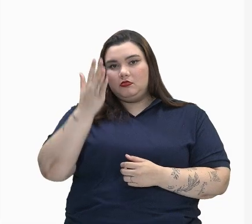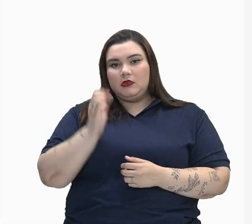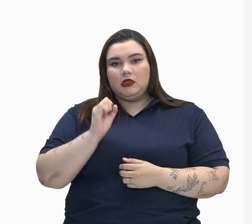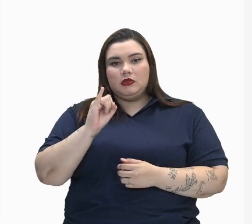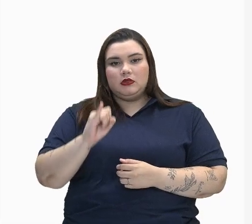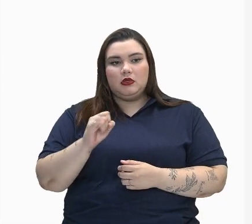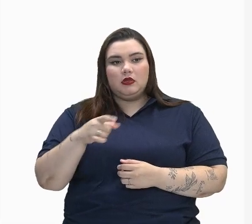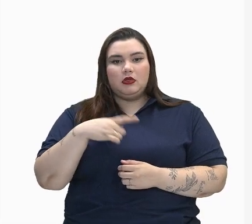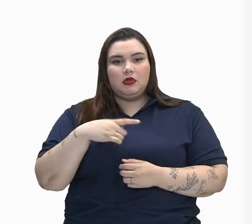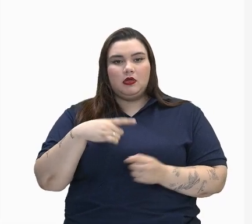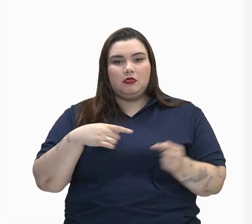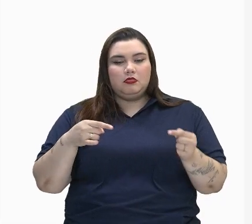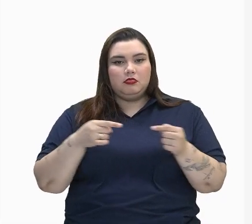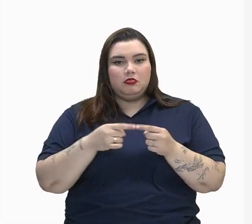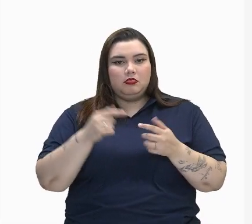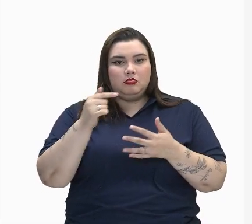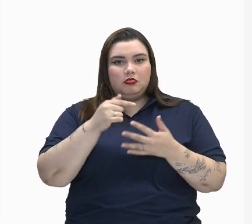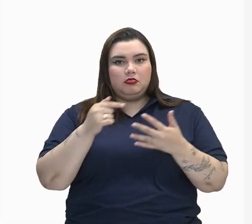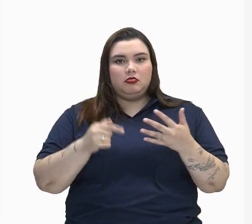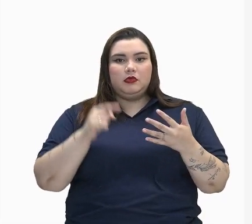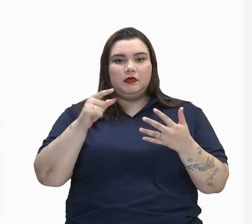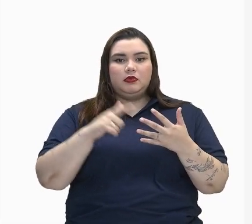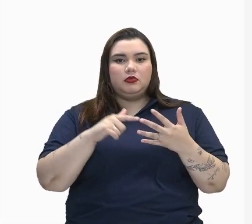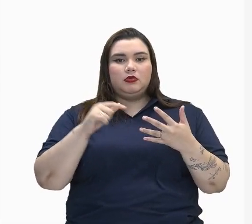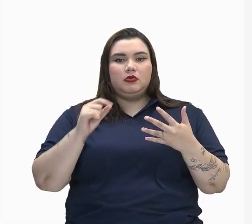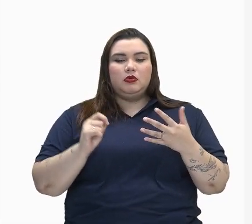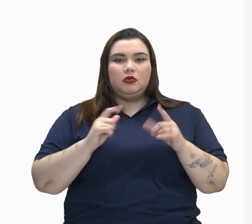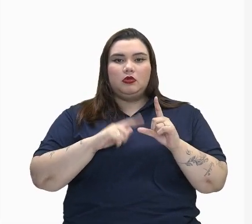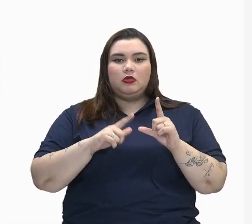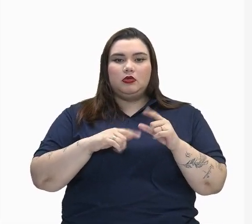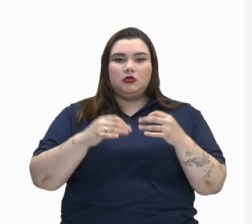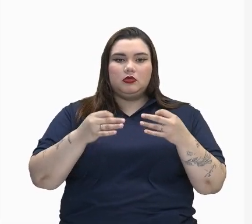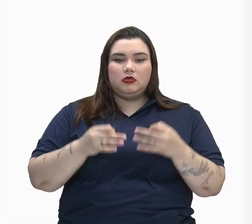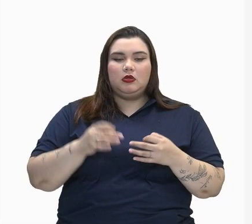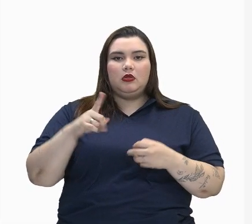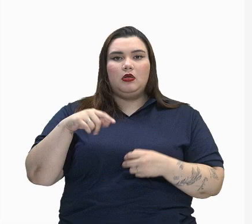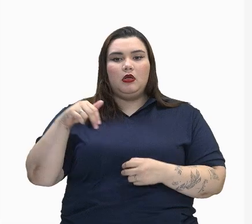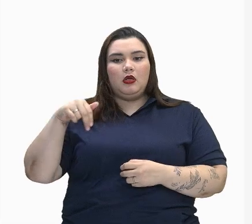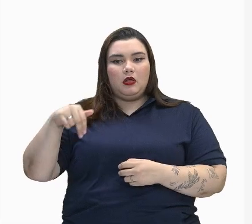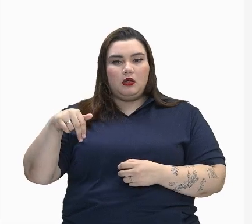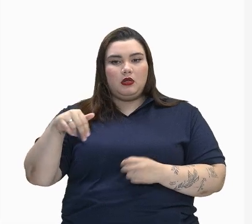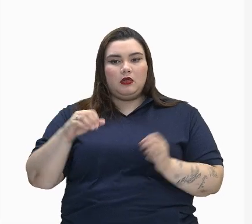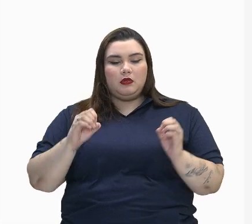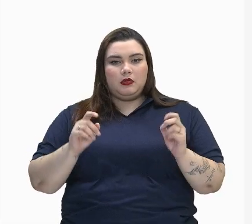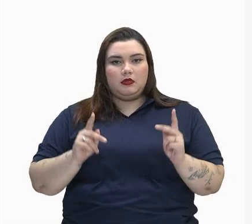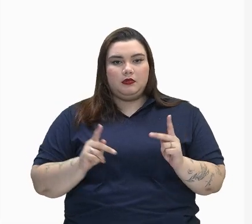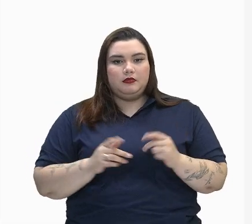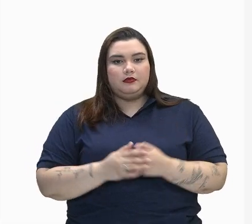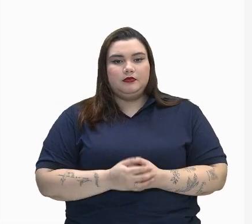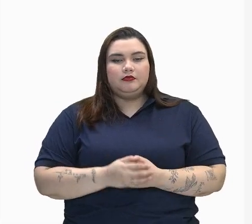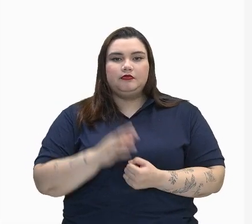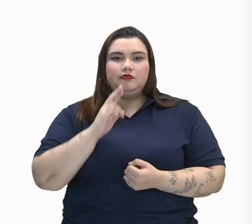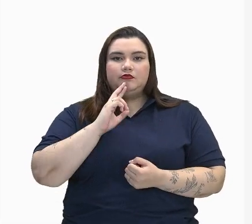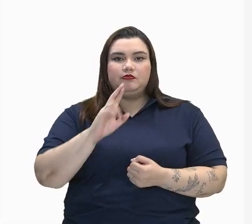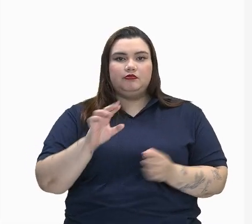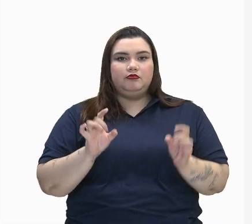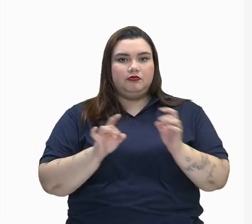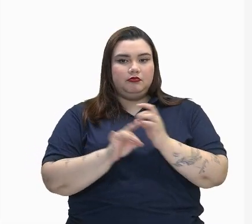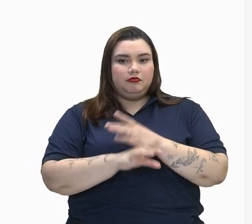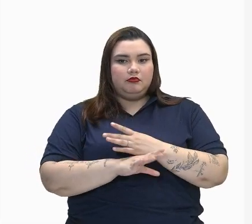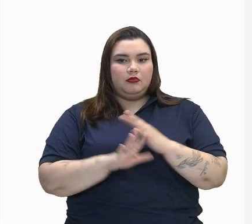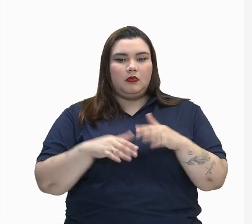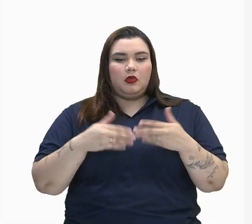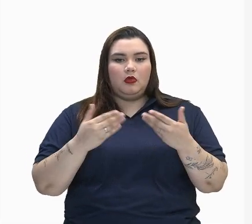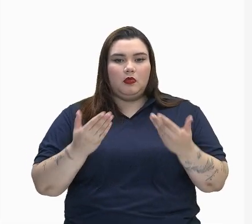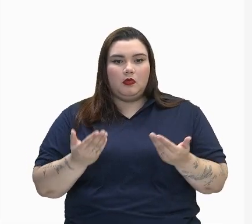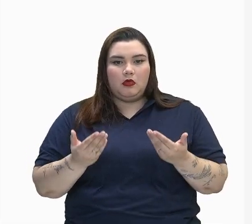de alternativa, com certeza você vai marcar a alternativa, que é a letra N, tá certo? Então, respondemos aí a nossa pergunta. Qual o